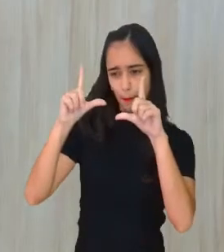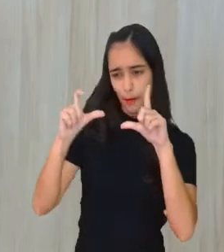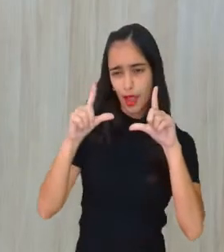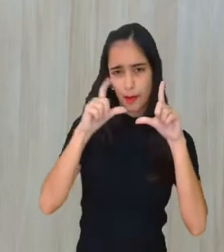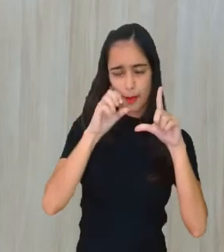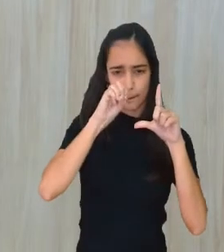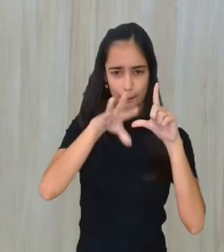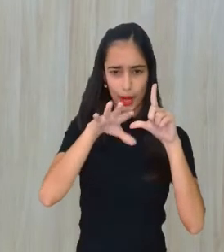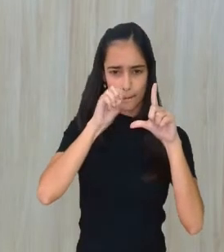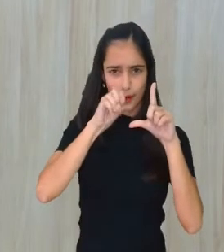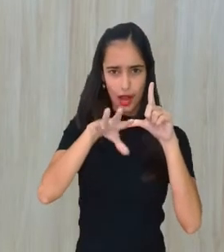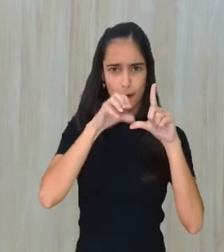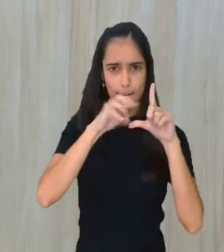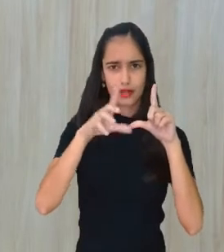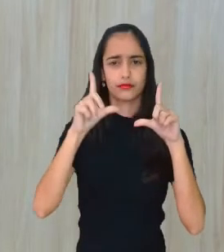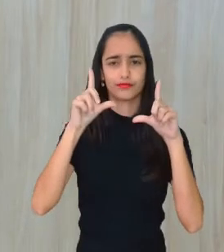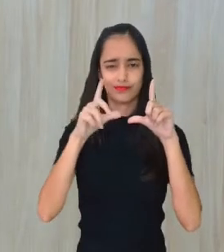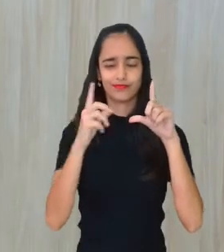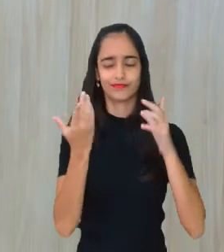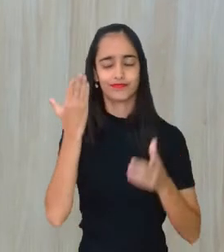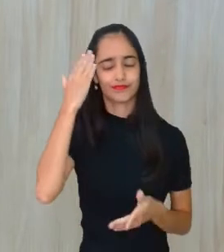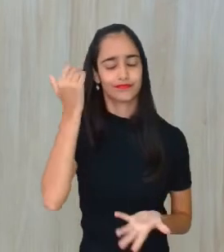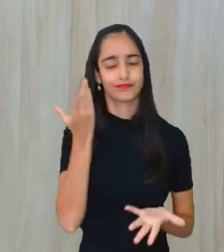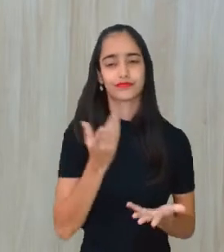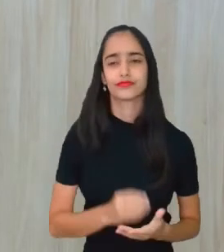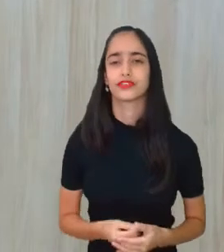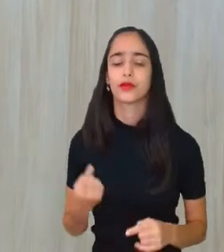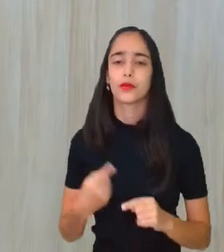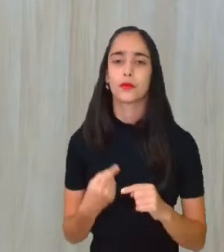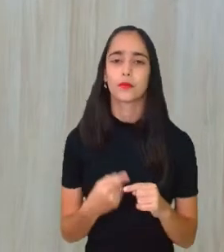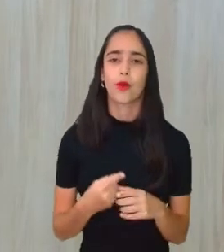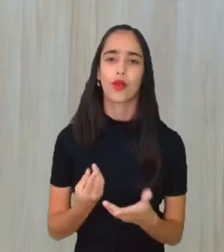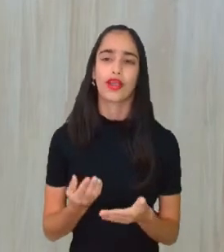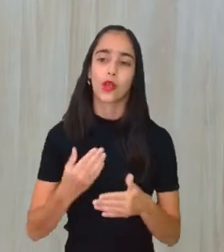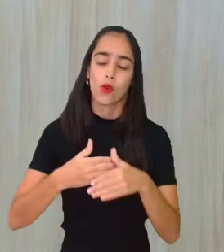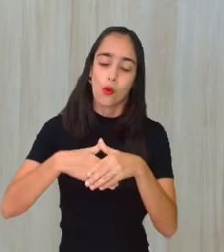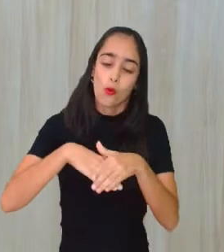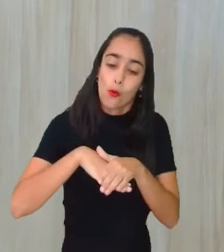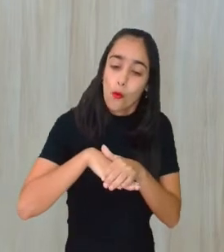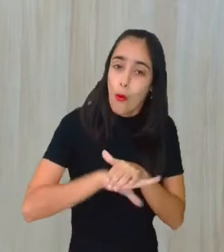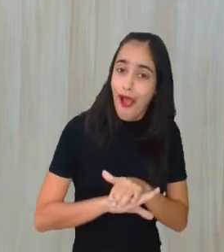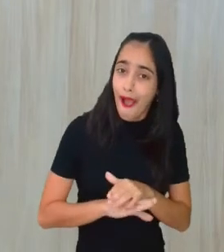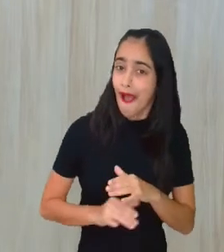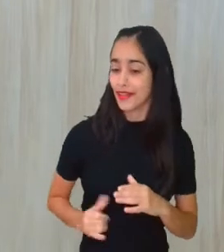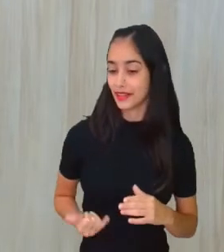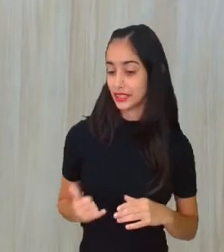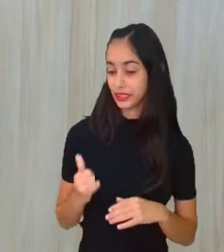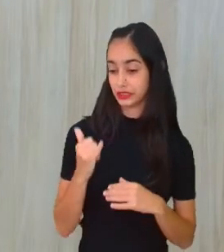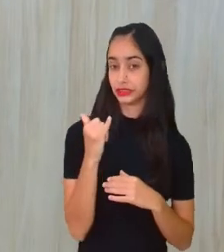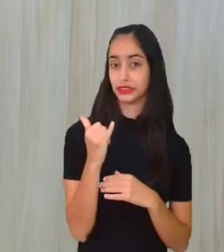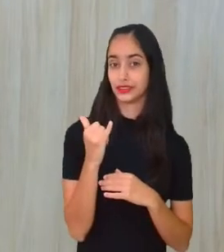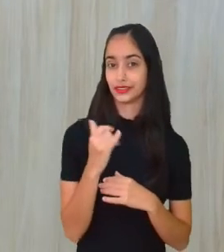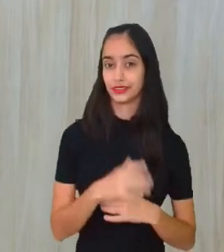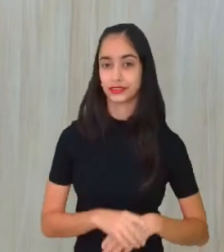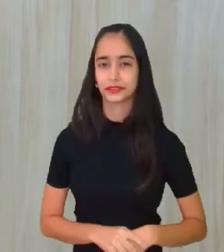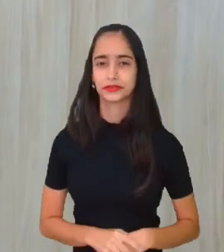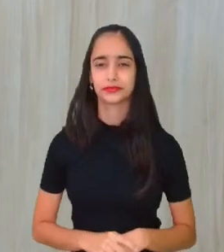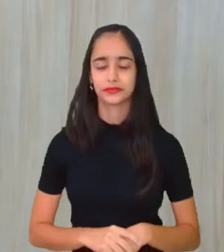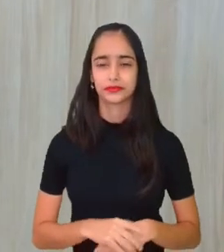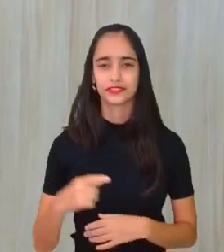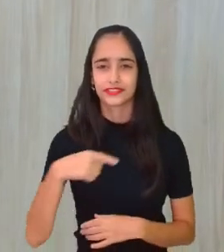função dele realmente é armazenar as cargas elétricas nesse circuito. Então, observe que o nome